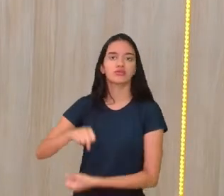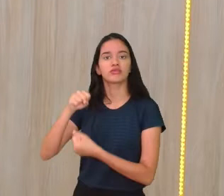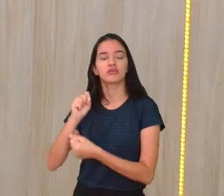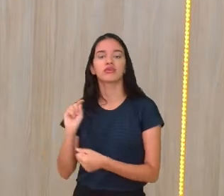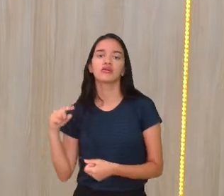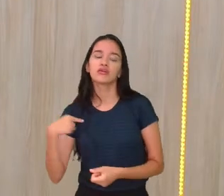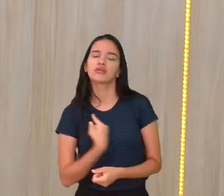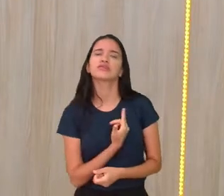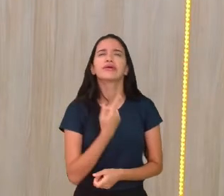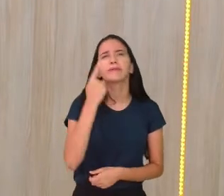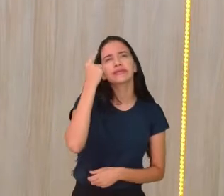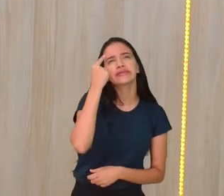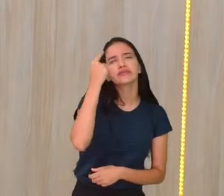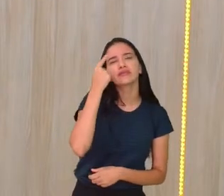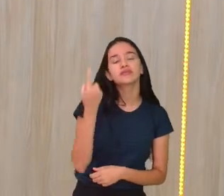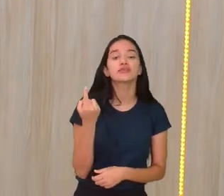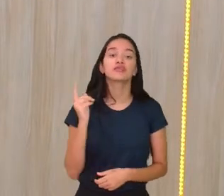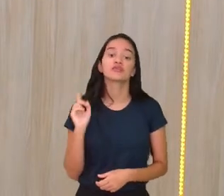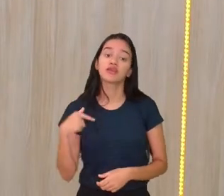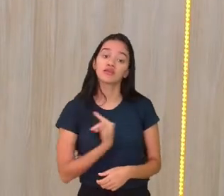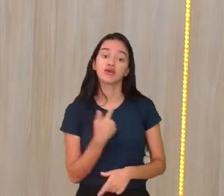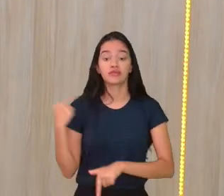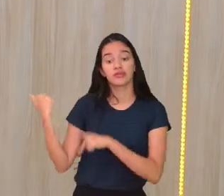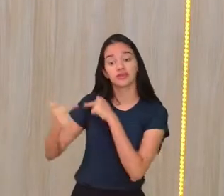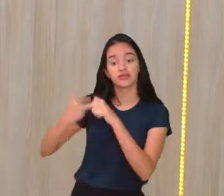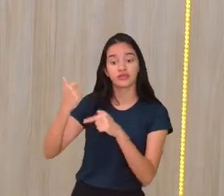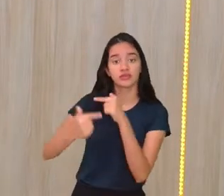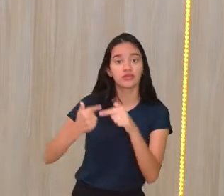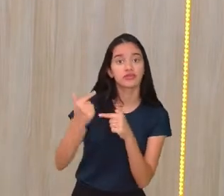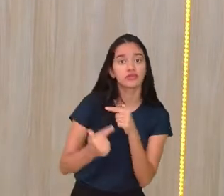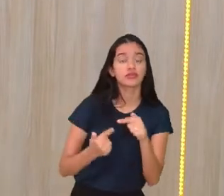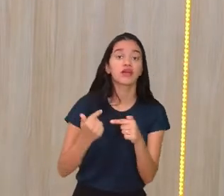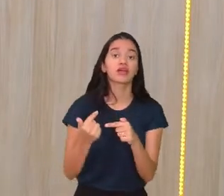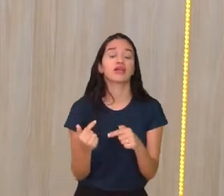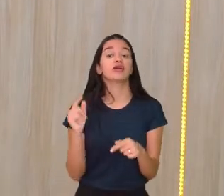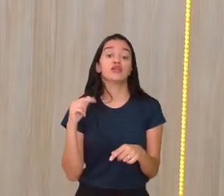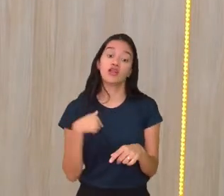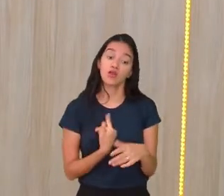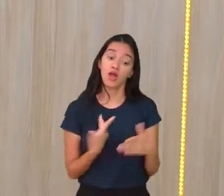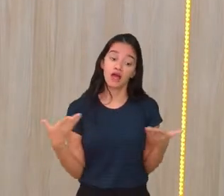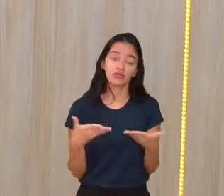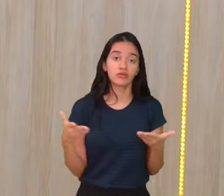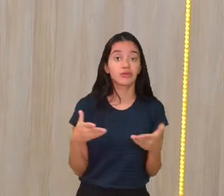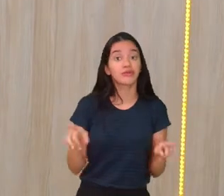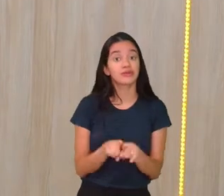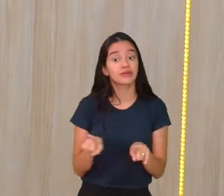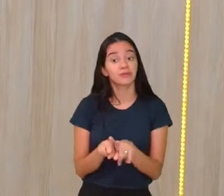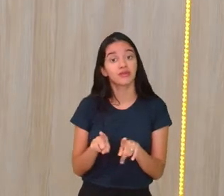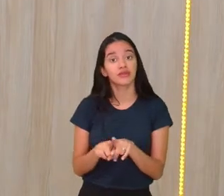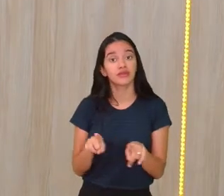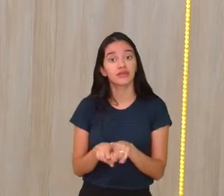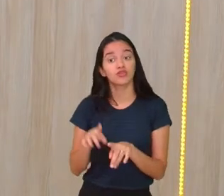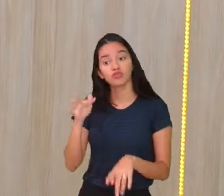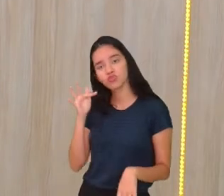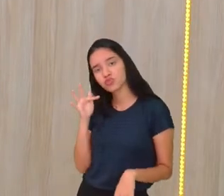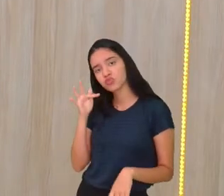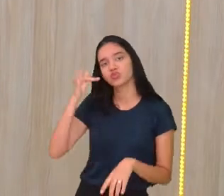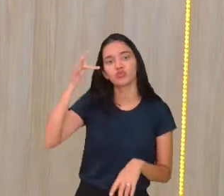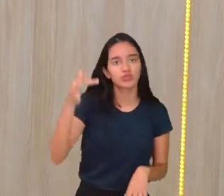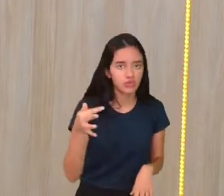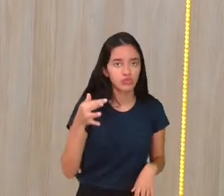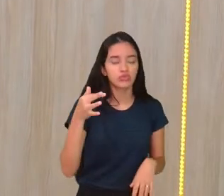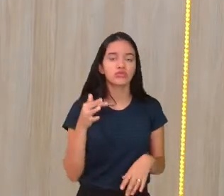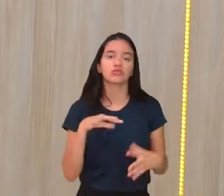gente vai estar pensando, tanto na nossa geração, como nas gerações posteriores, que é justamente o princípio